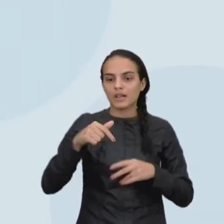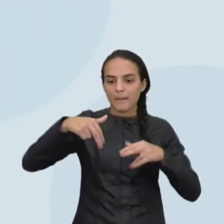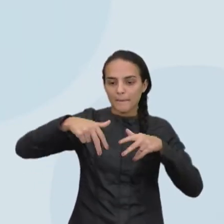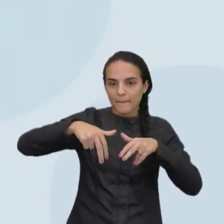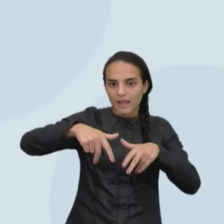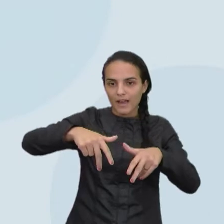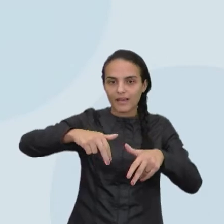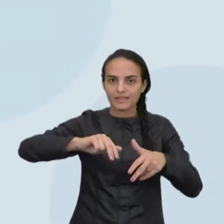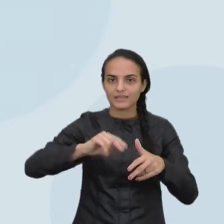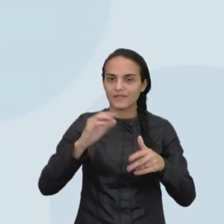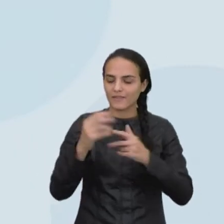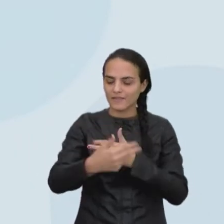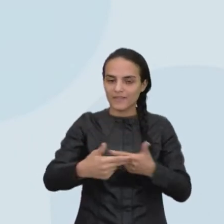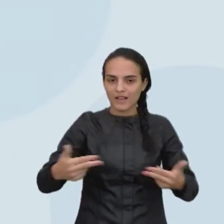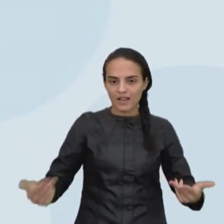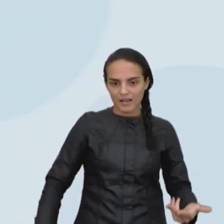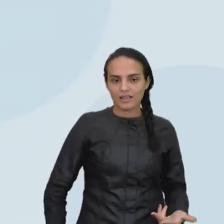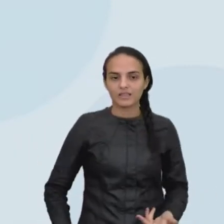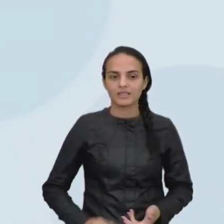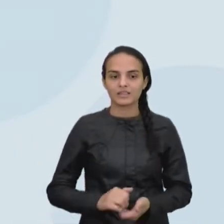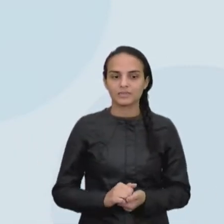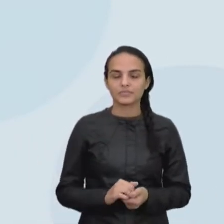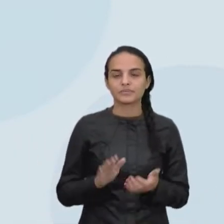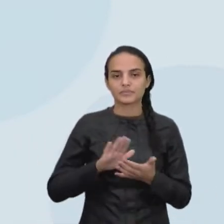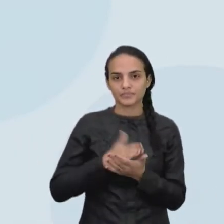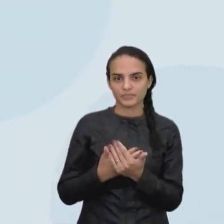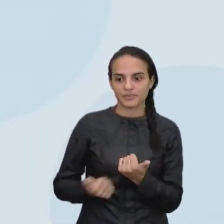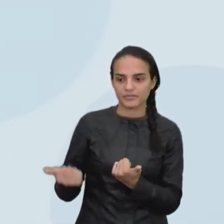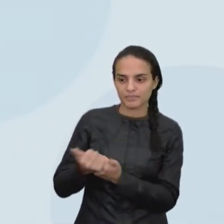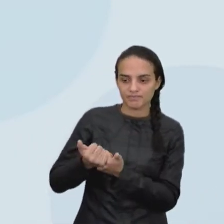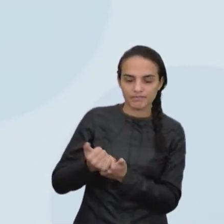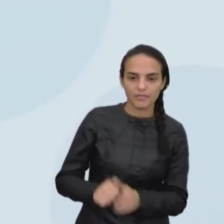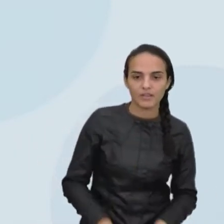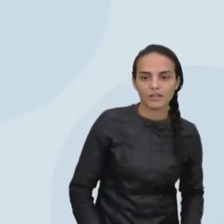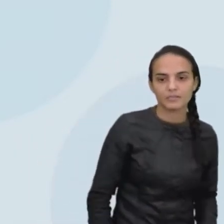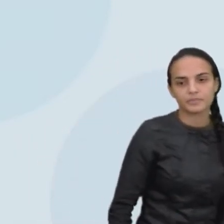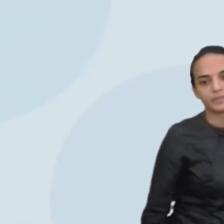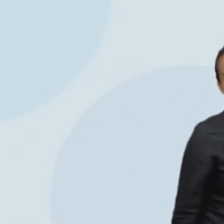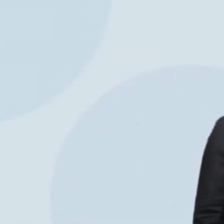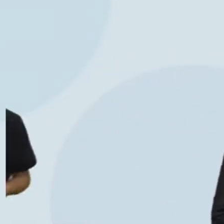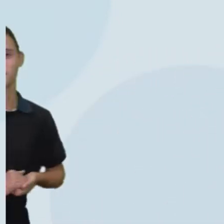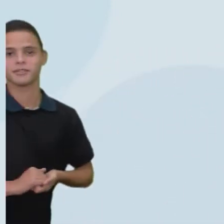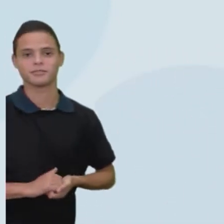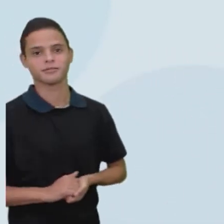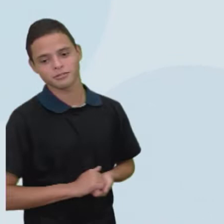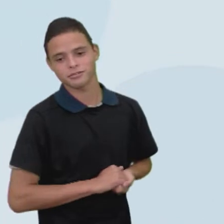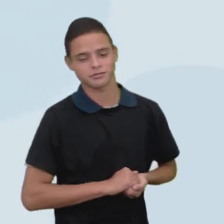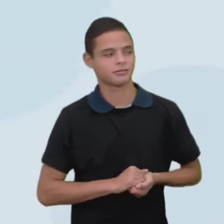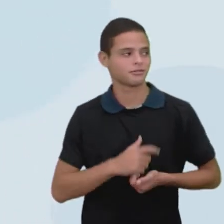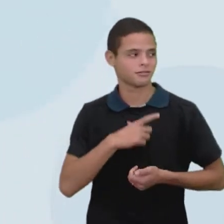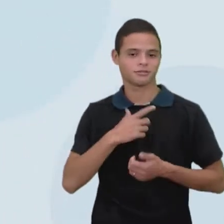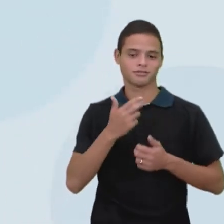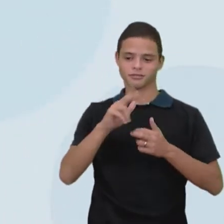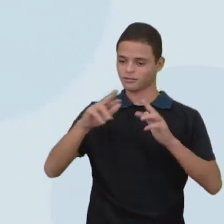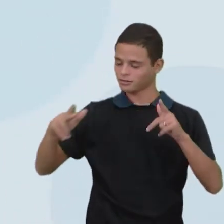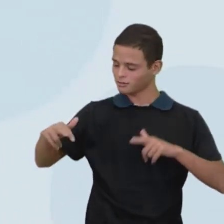porque ele tá correndo, né? A outra moça tava sentada, ela só tava com os braços ocupados, vários braços. Nessa não, a gente tem um rapaz com várias pernas e vários braços, com